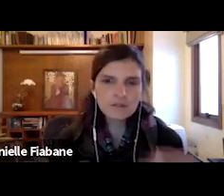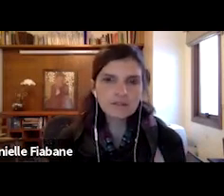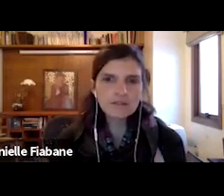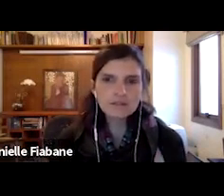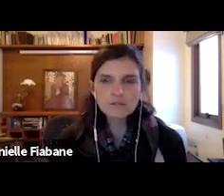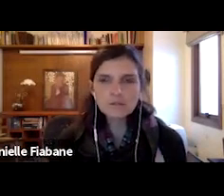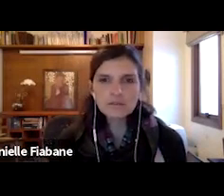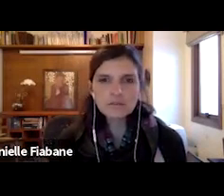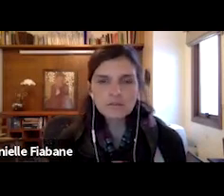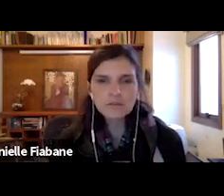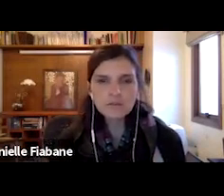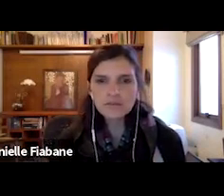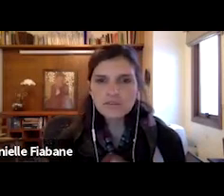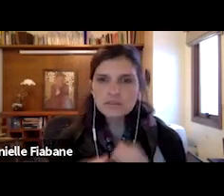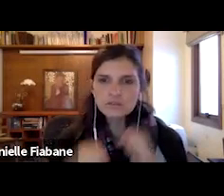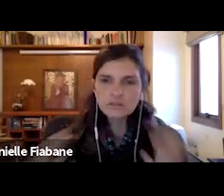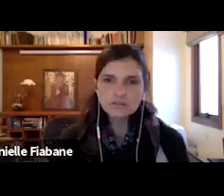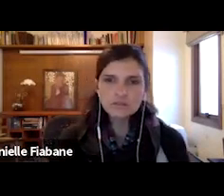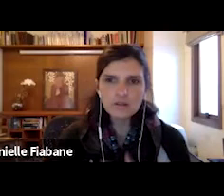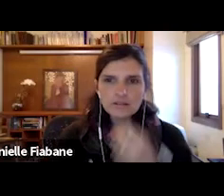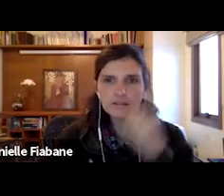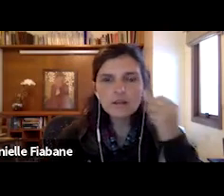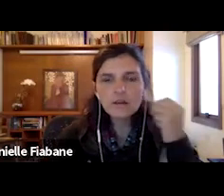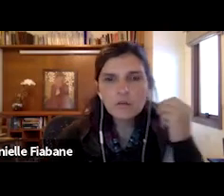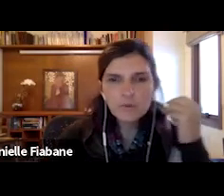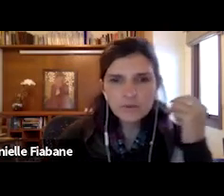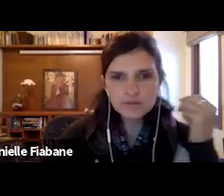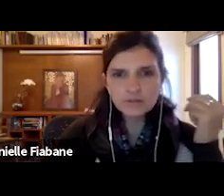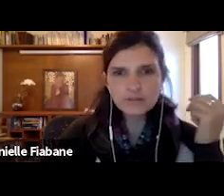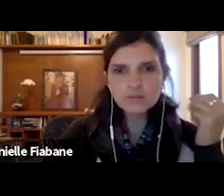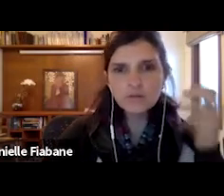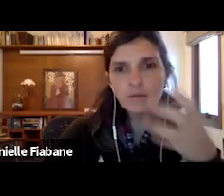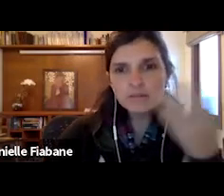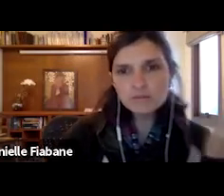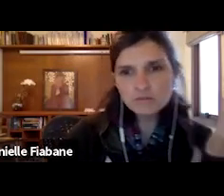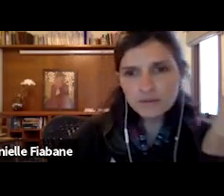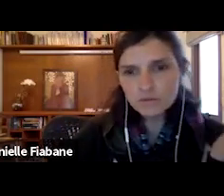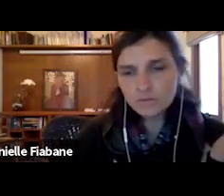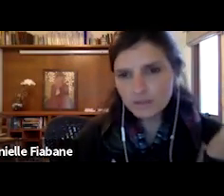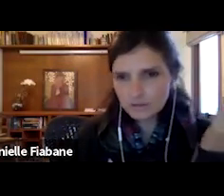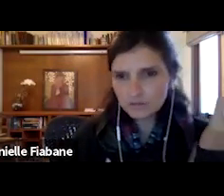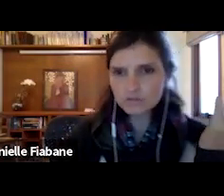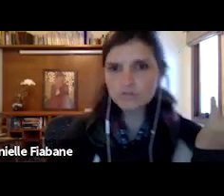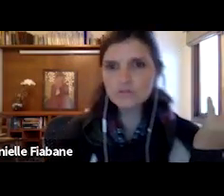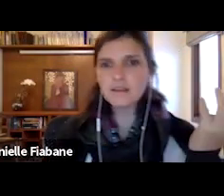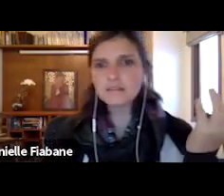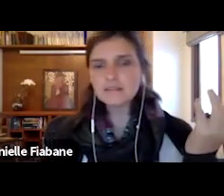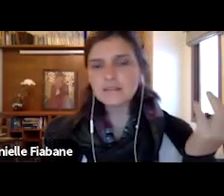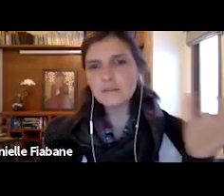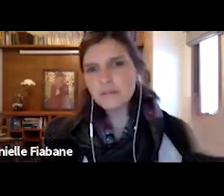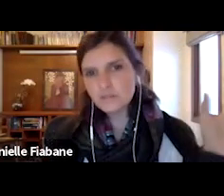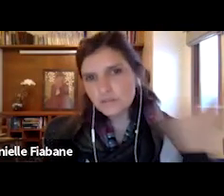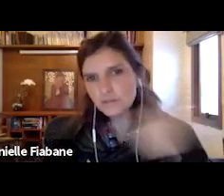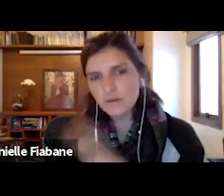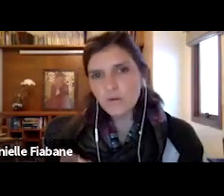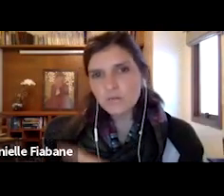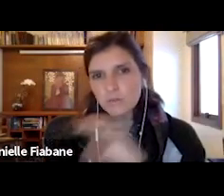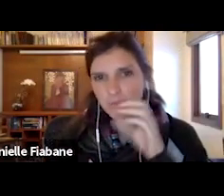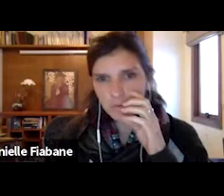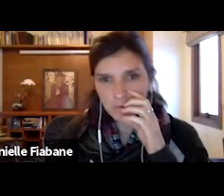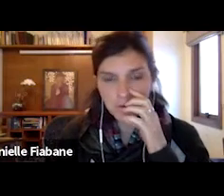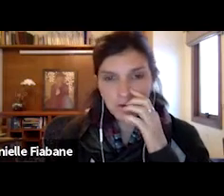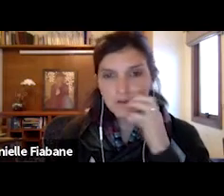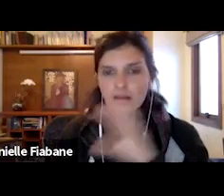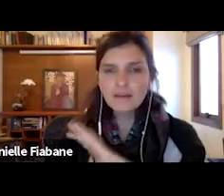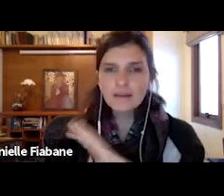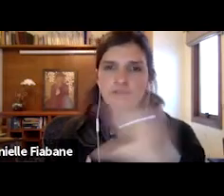que a gente está lançando esse documento no meio do Covid, então a gente traz um pouco da situação atual, mas não é sobre isso que a gente fala necessariamente. A gente também conta um